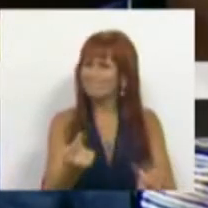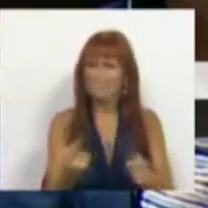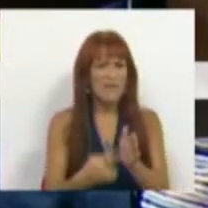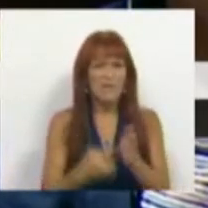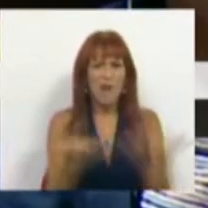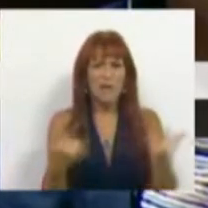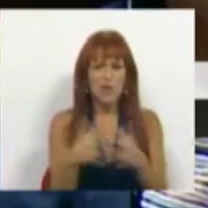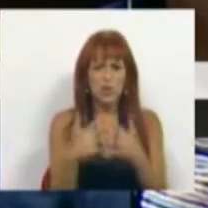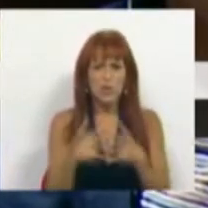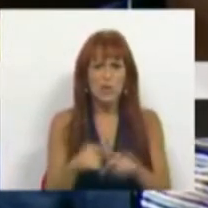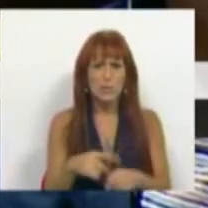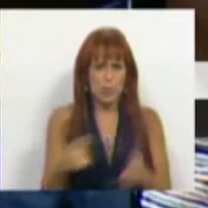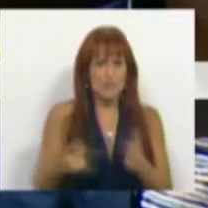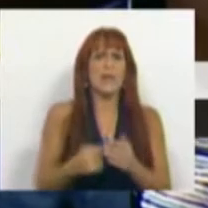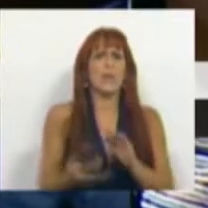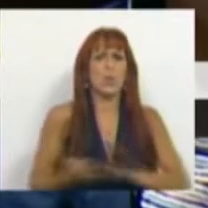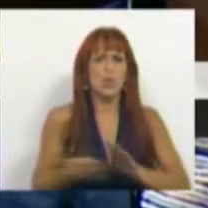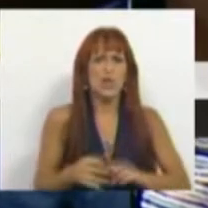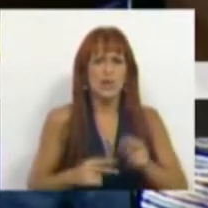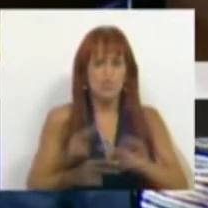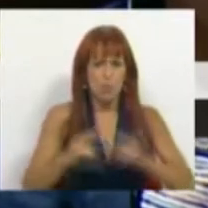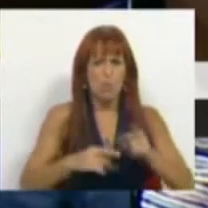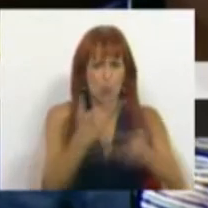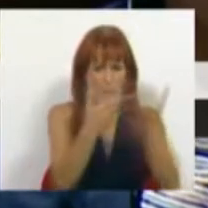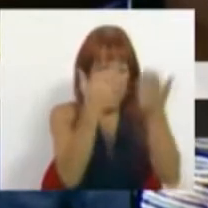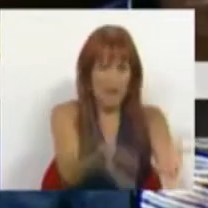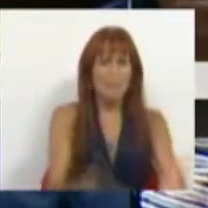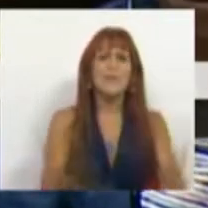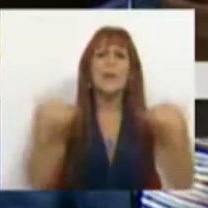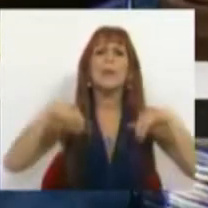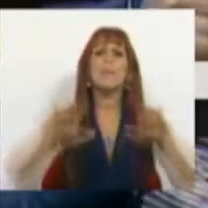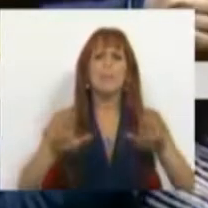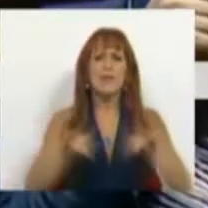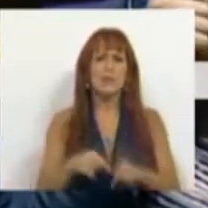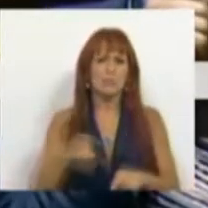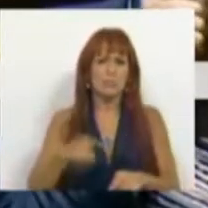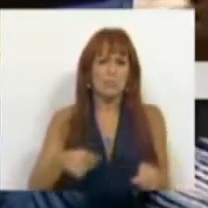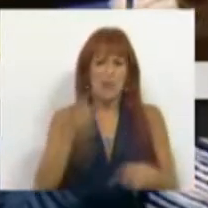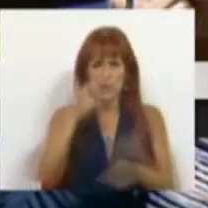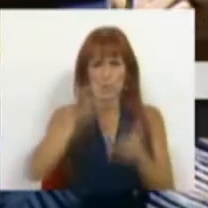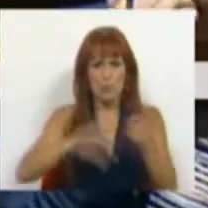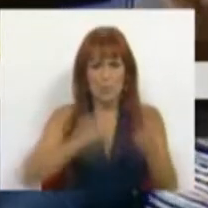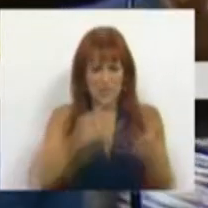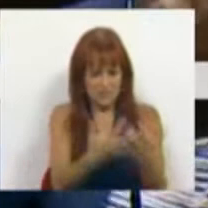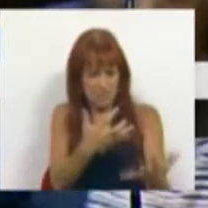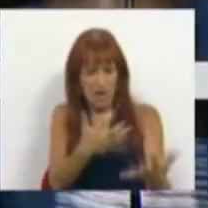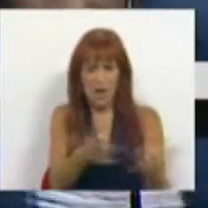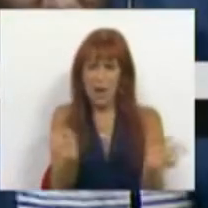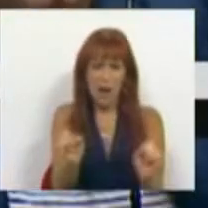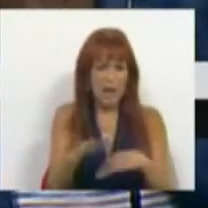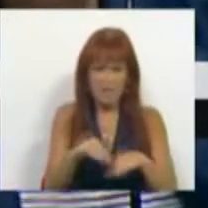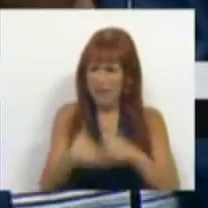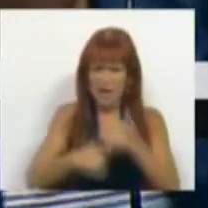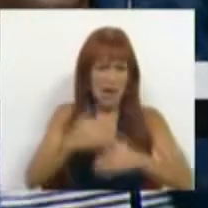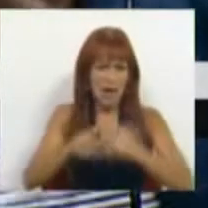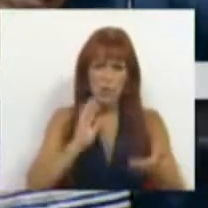e estruturais com uma necessidade urgente de requalificação. No entanto, e como bem os peticionários salientam, nada tem sido